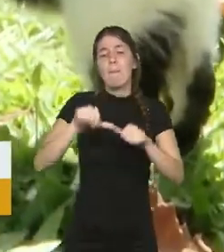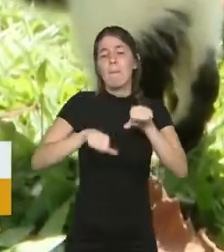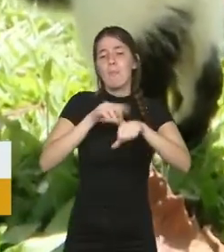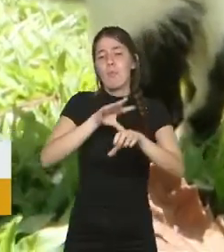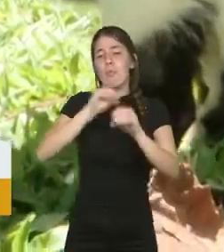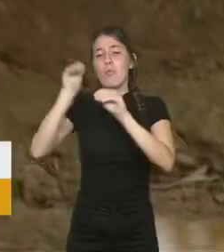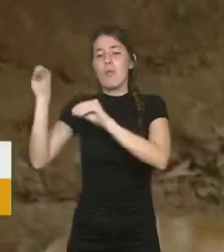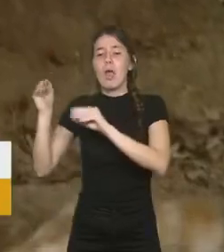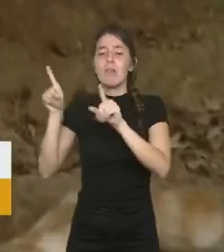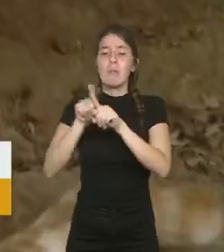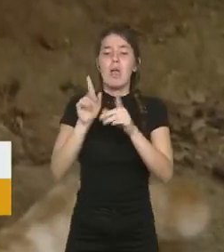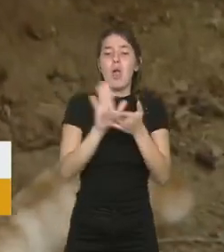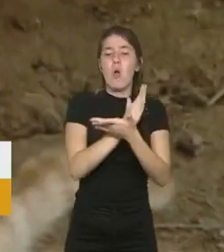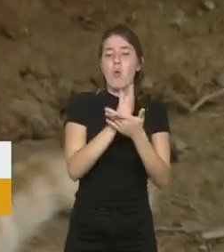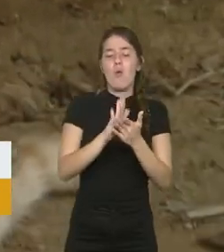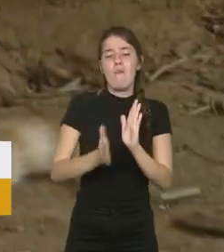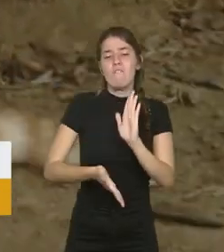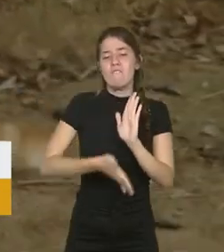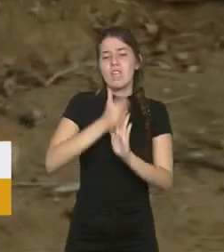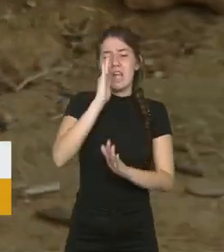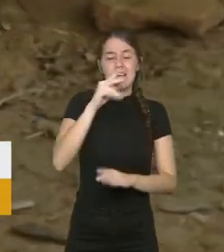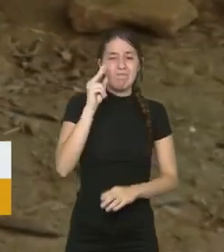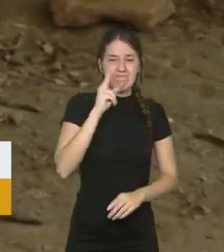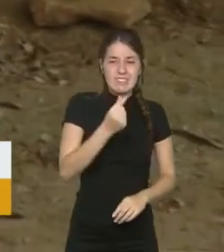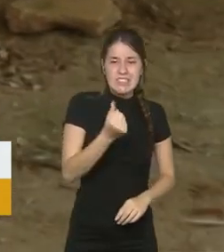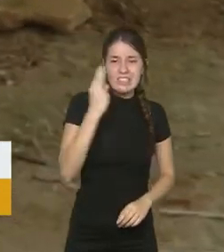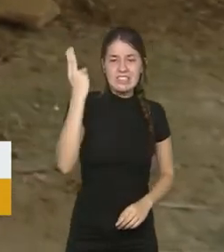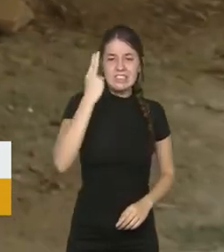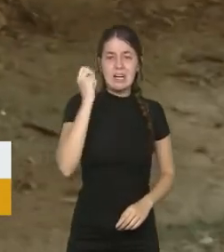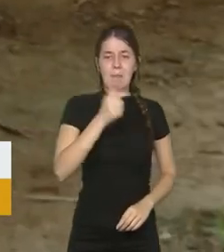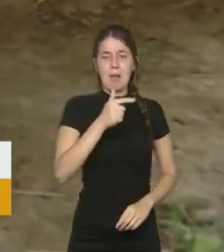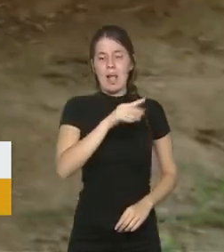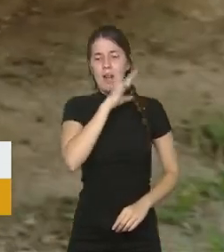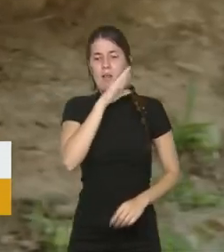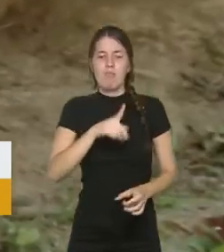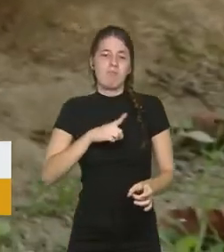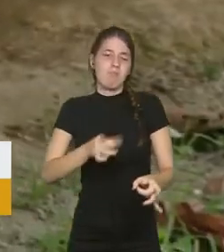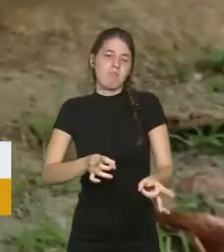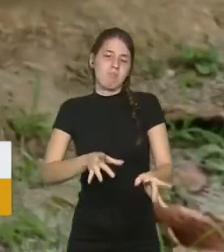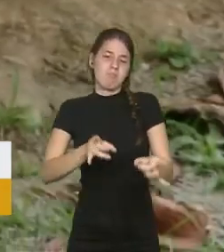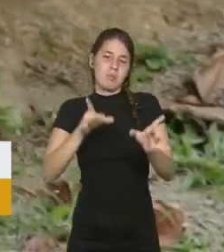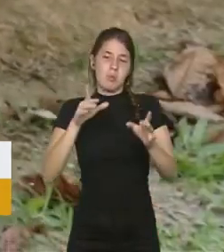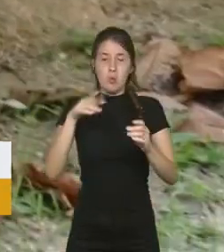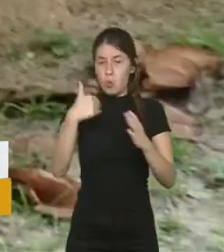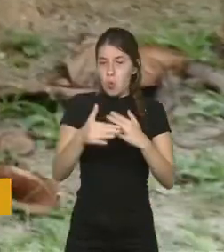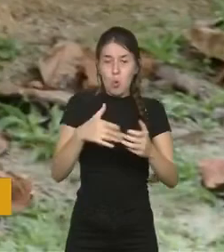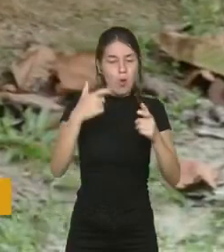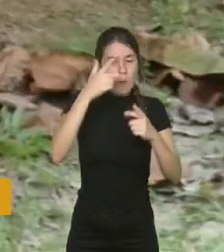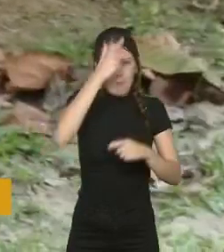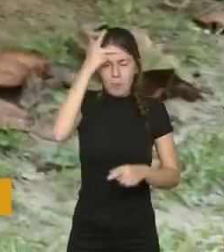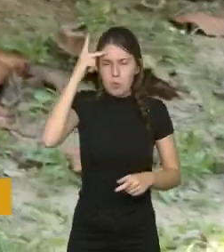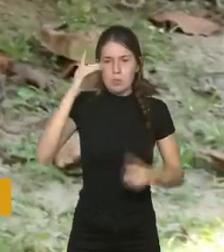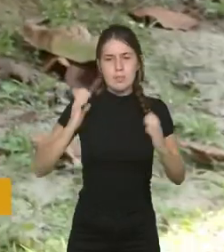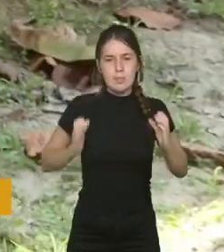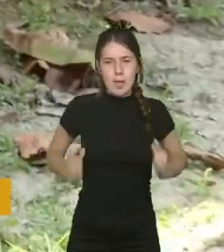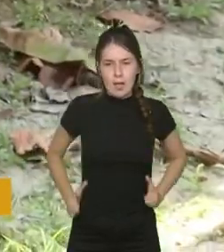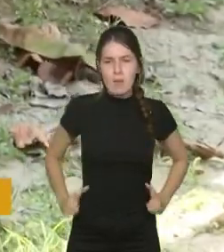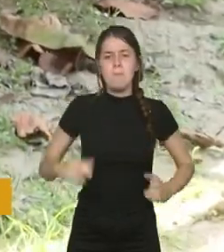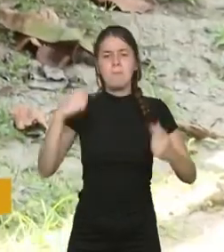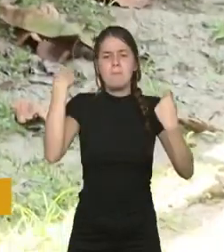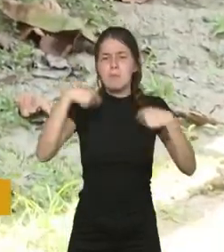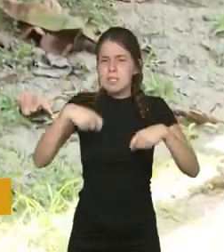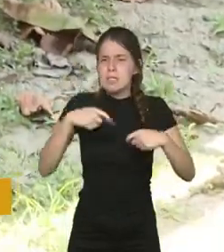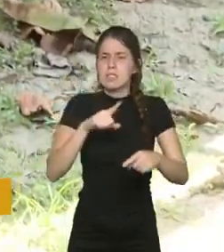viagens ou tutores que ficam sem condições de cuidados animais não só as clínicas qualquer cidadão tem o dever de denunciar os